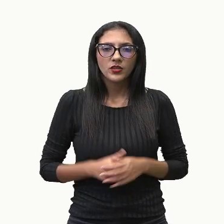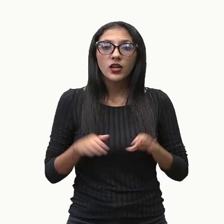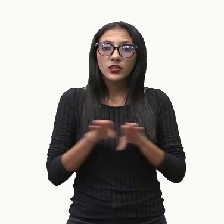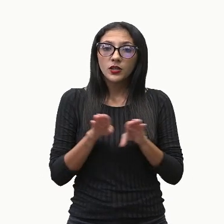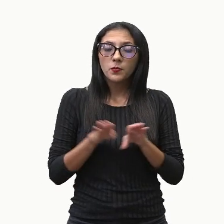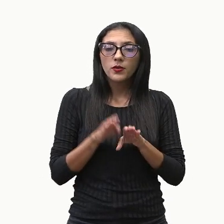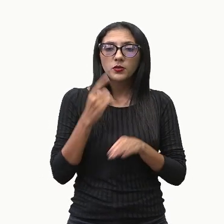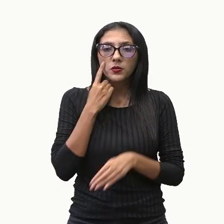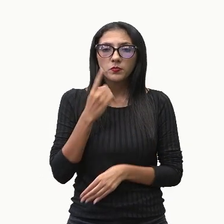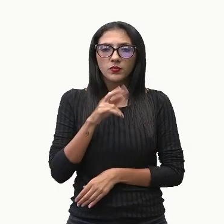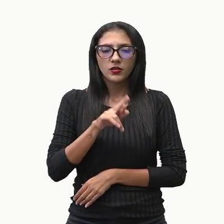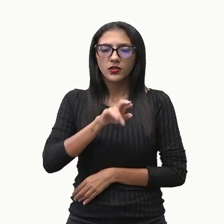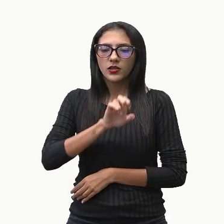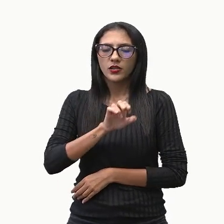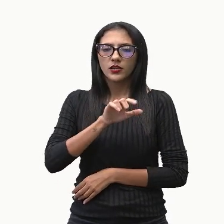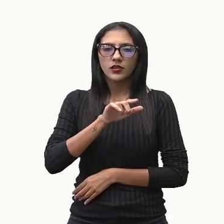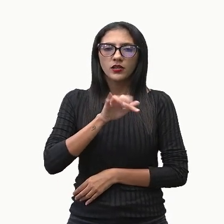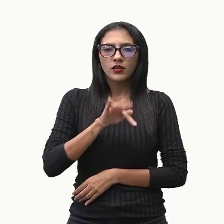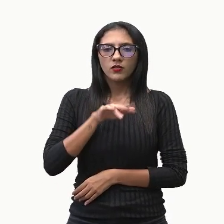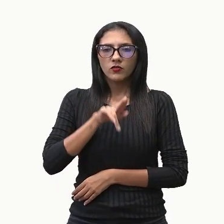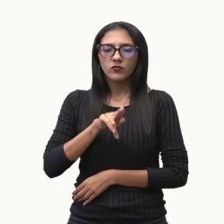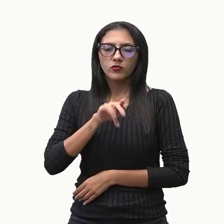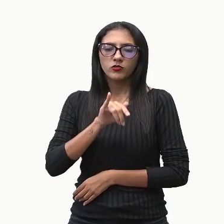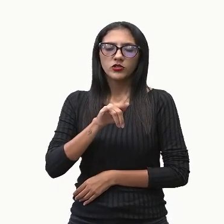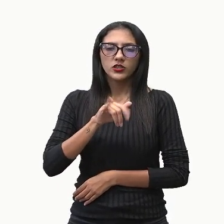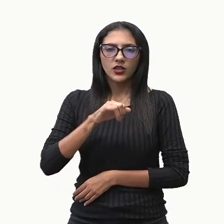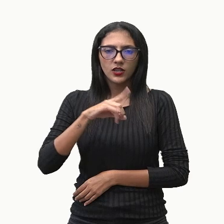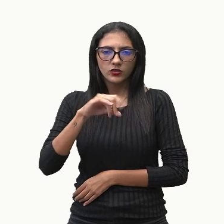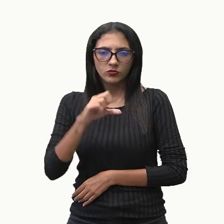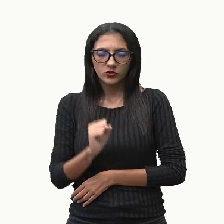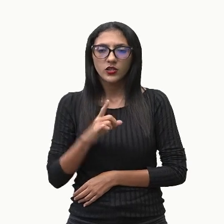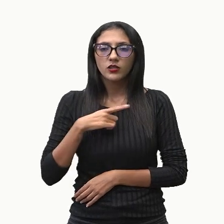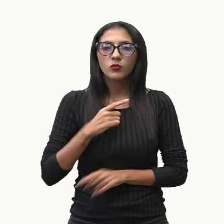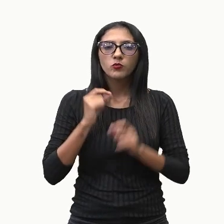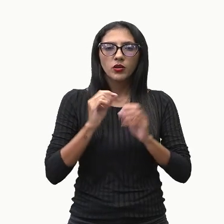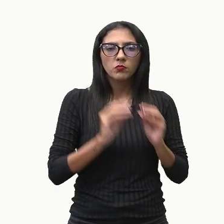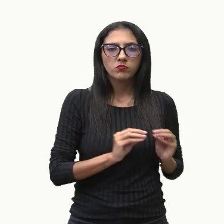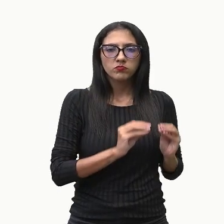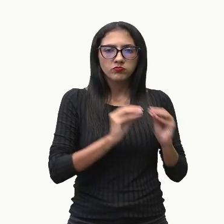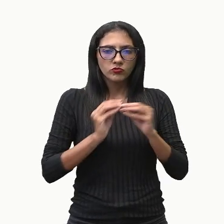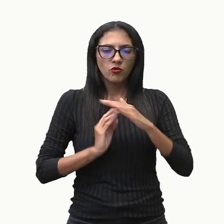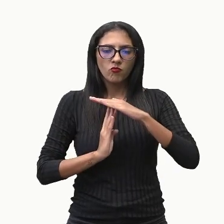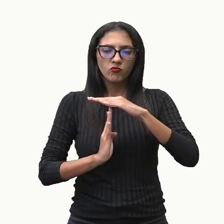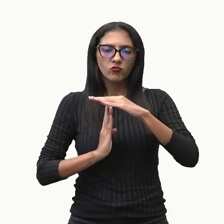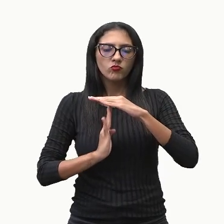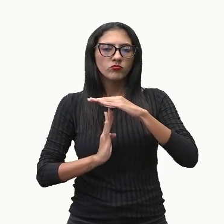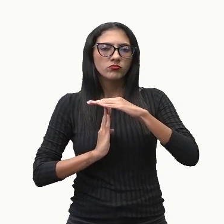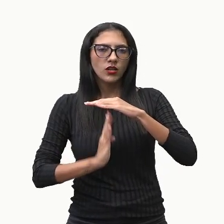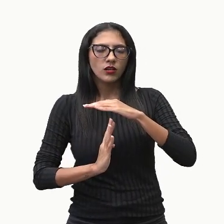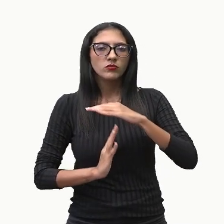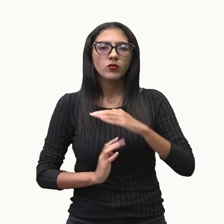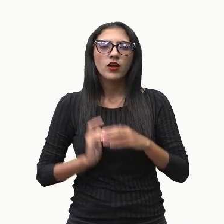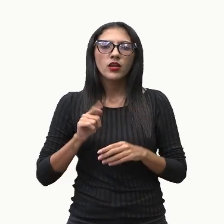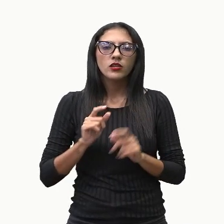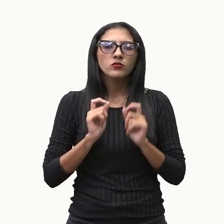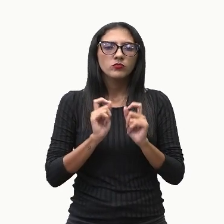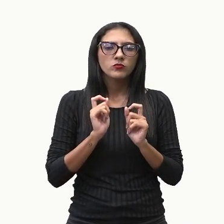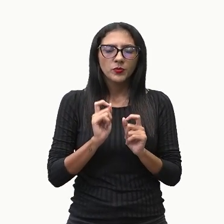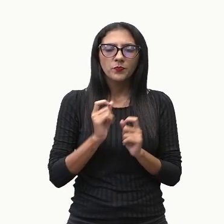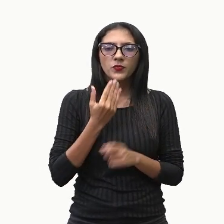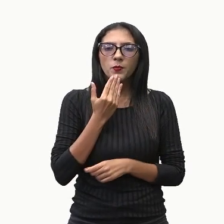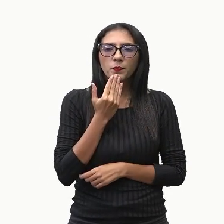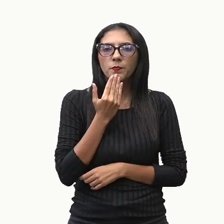refugiados. Atenção para essa palavra. Que são deslocados internos e solicitantes de asilo, ou seja, eles saem do lugar, vão para o